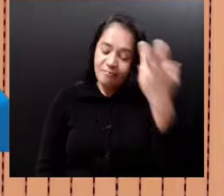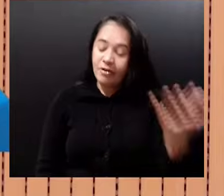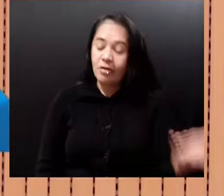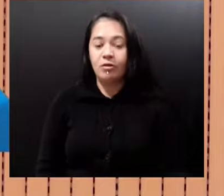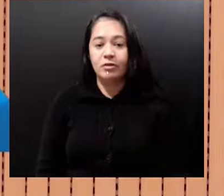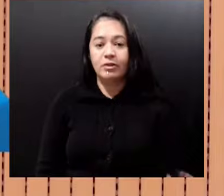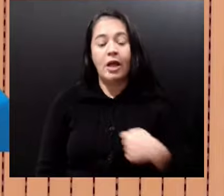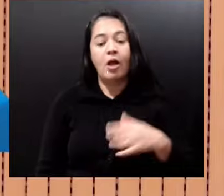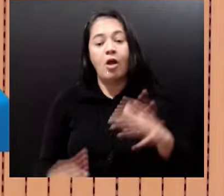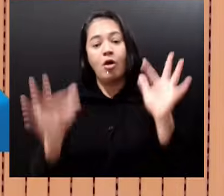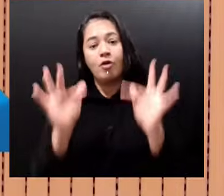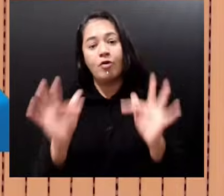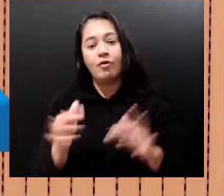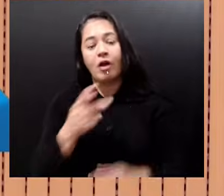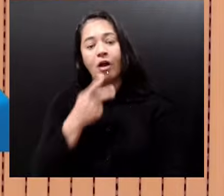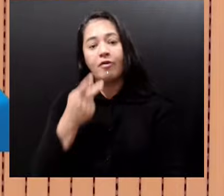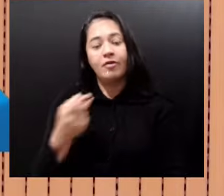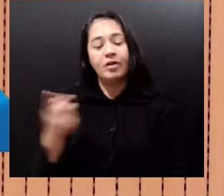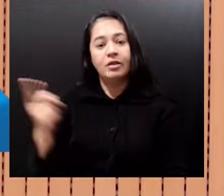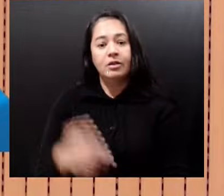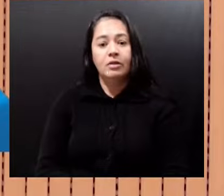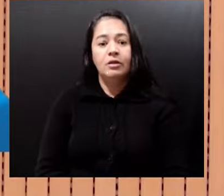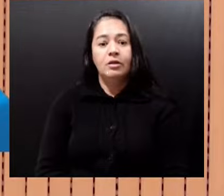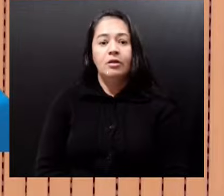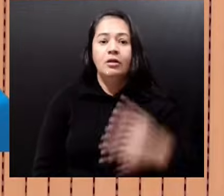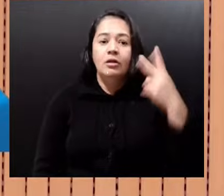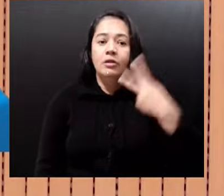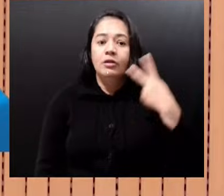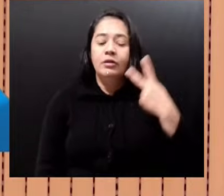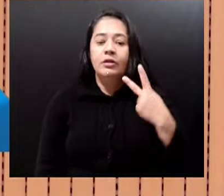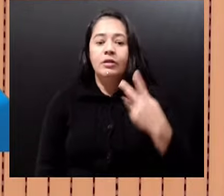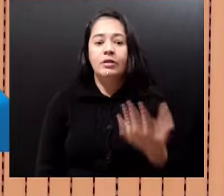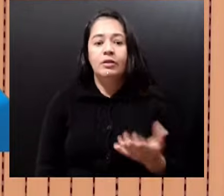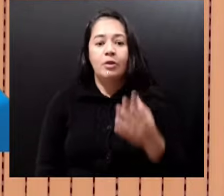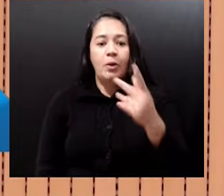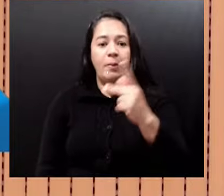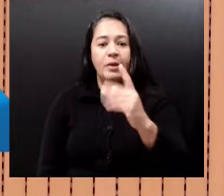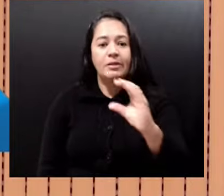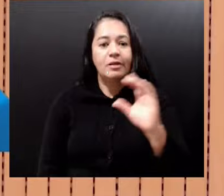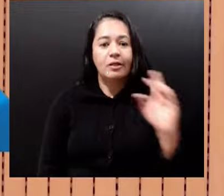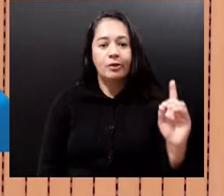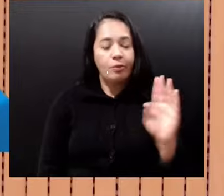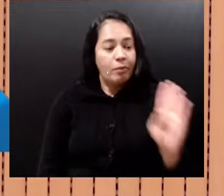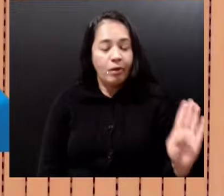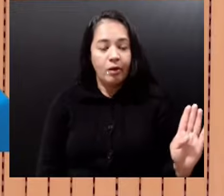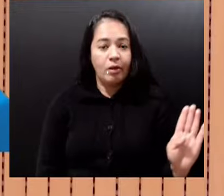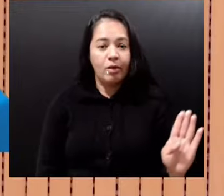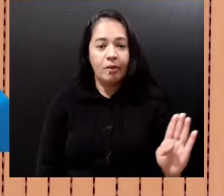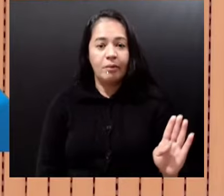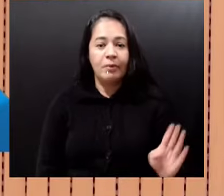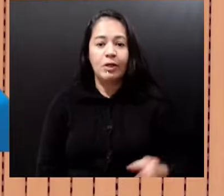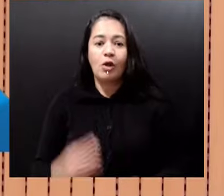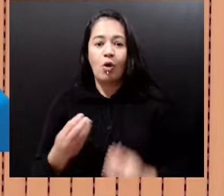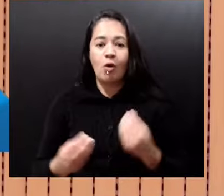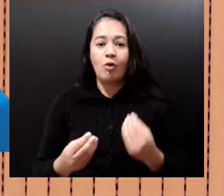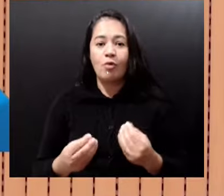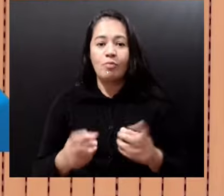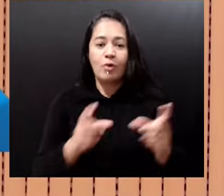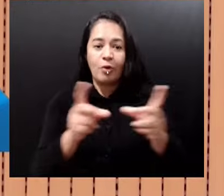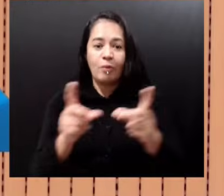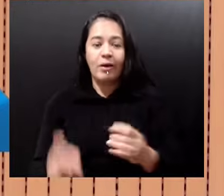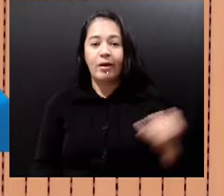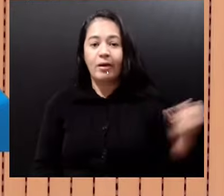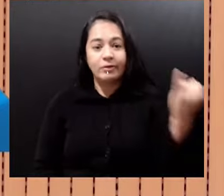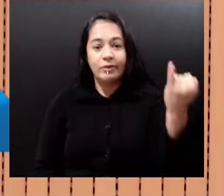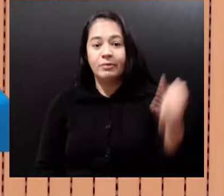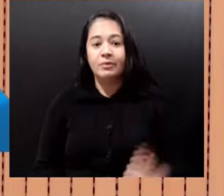fala do vereador do PCdoB, preocupado com a economia do Brasil, para ele ver que o livre mercado é importante, né? Ele está tão preocupado